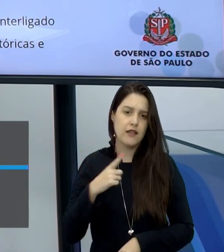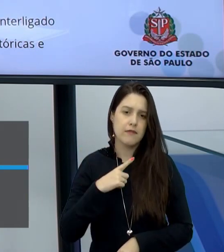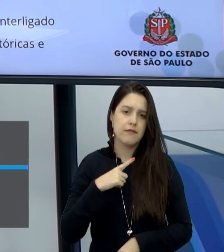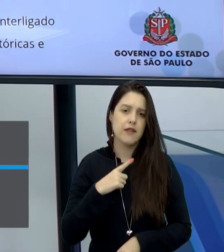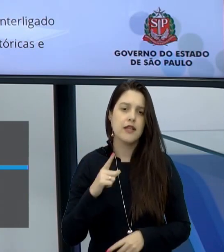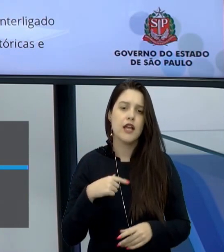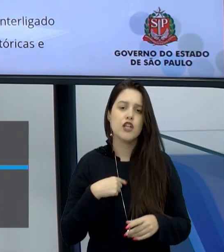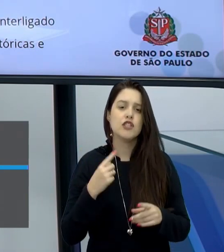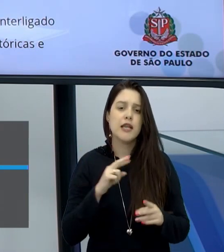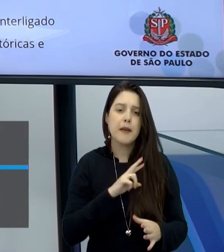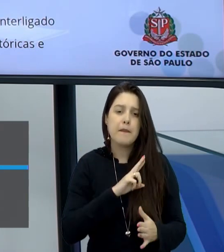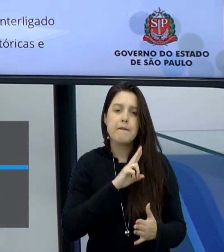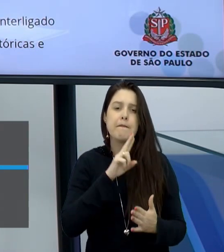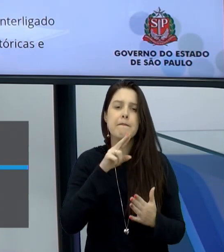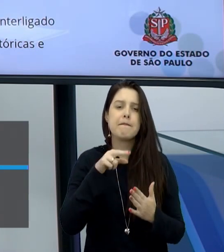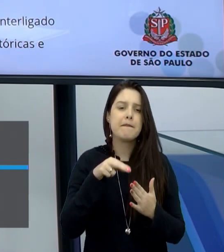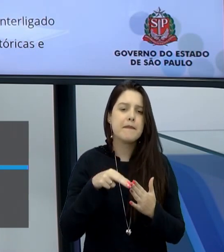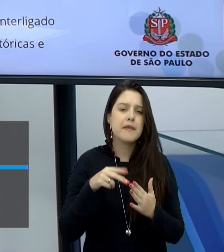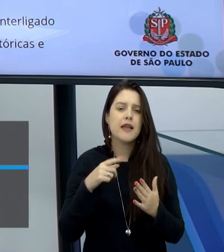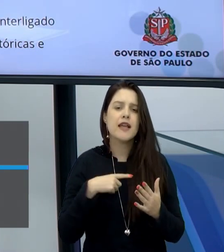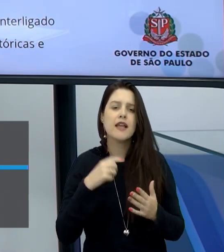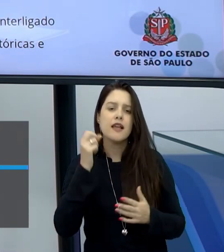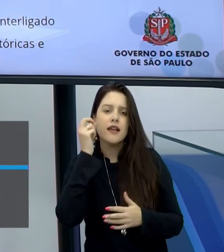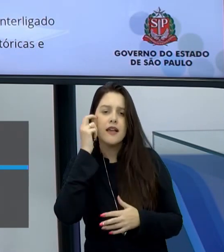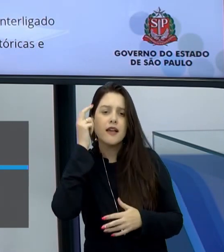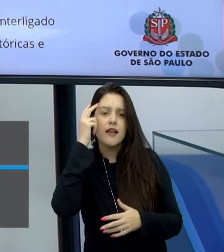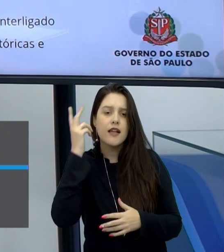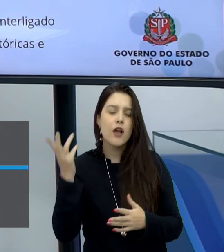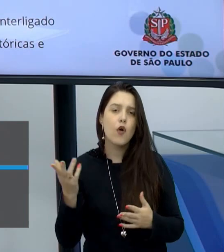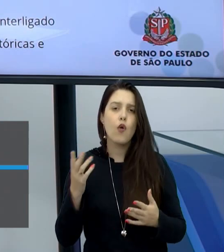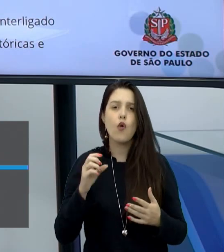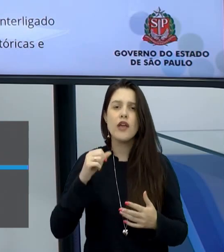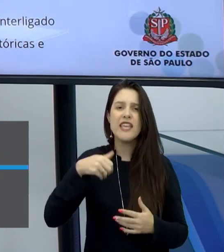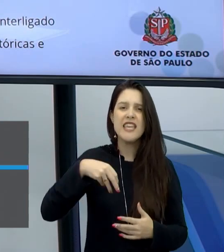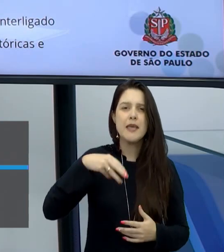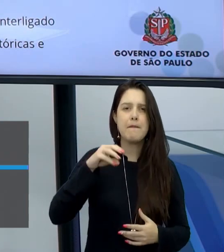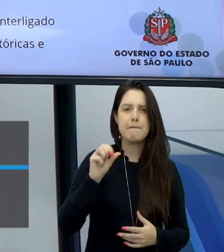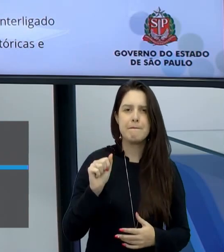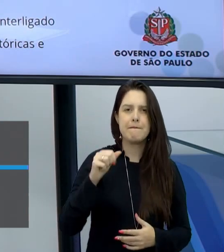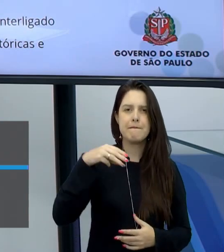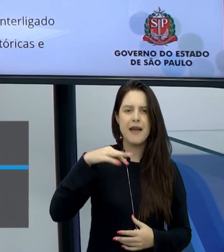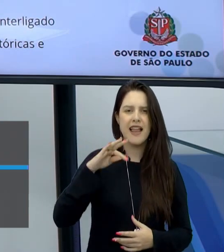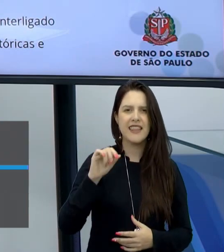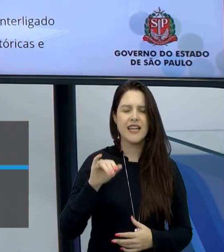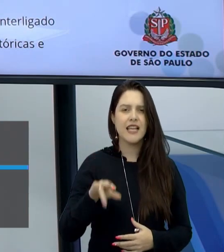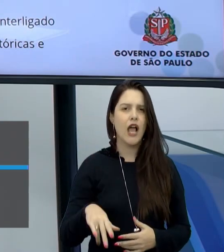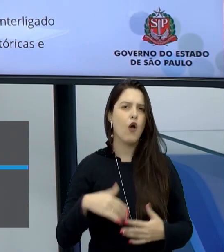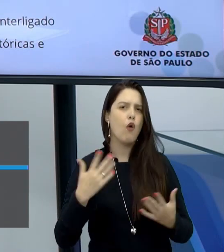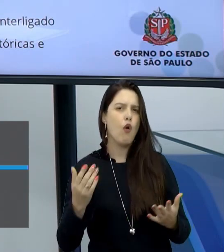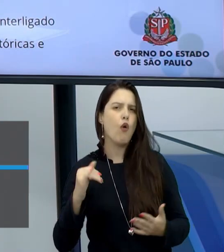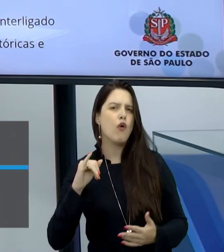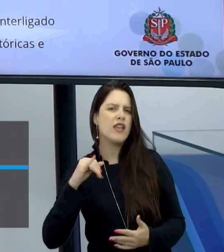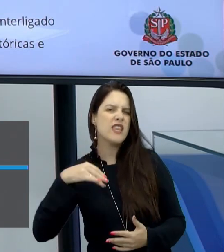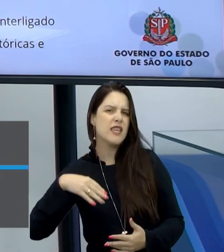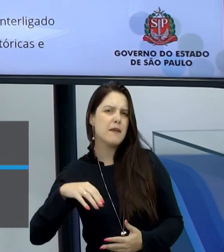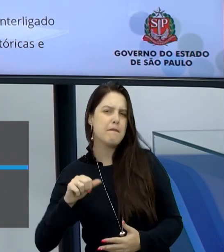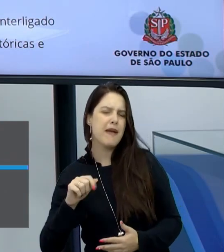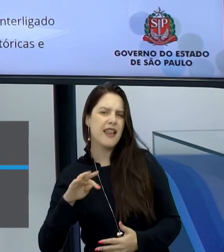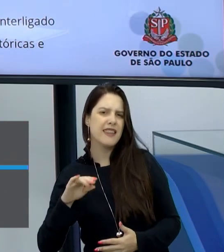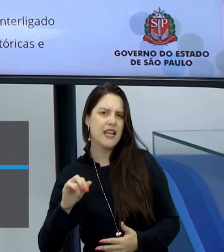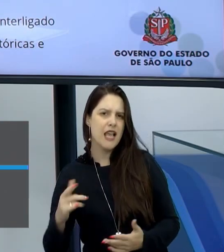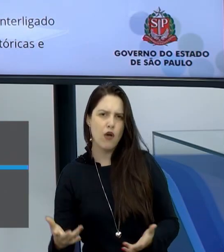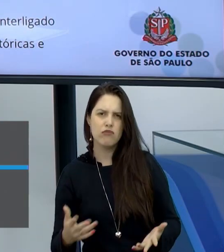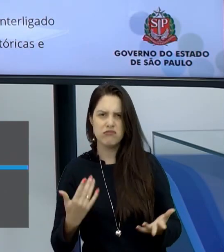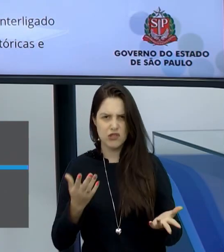foi percebendo que essa cultura ela se manifesta de forma material, né, ou imaterial. Então, a gente sabe que, por